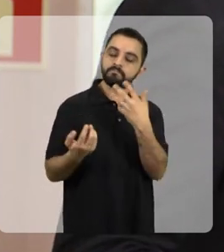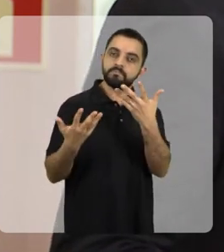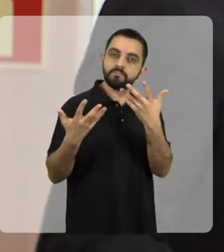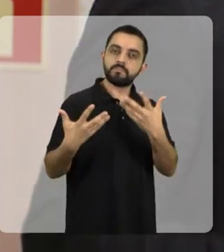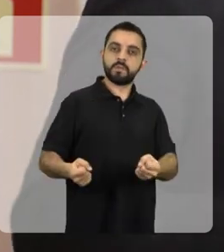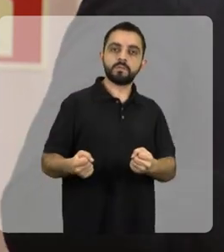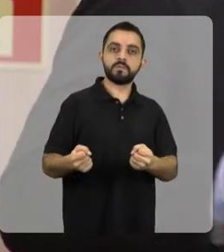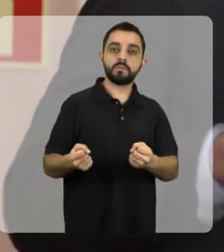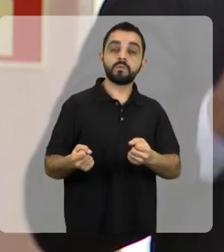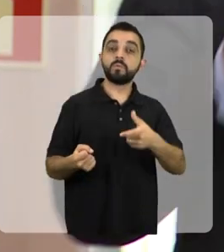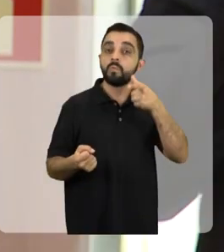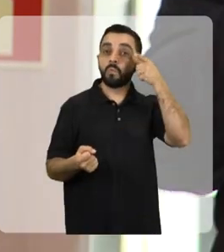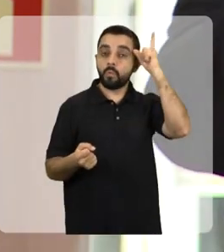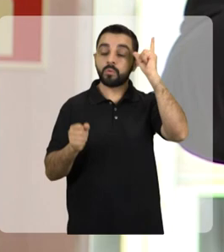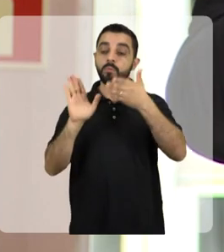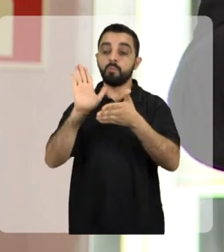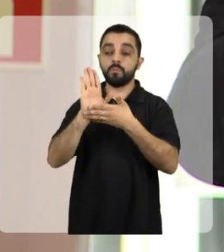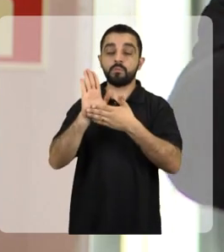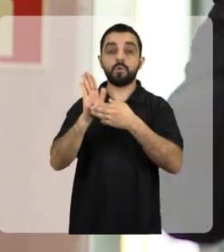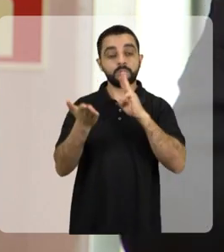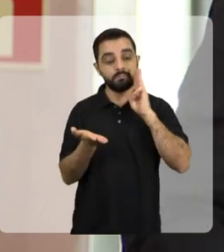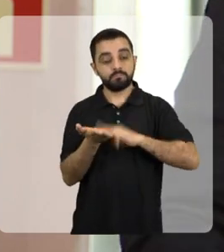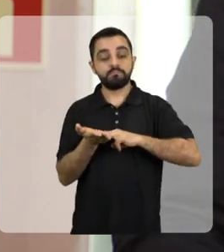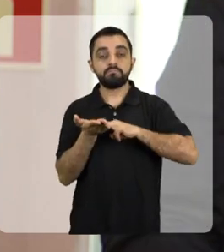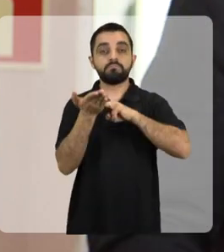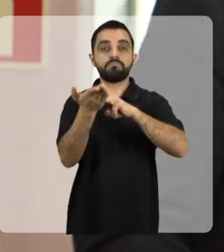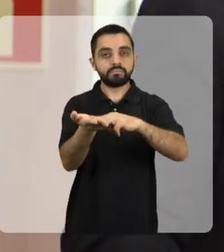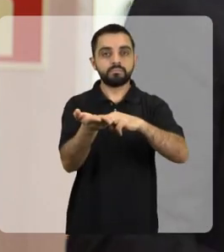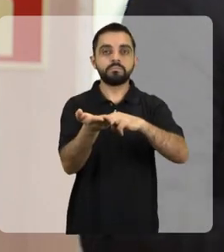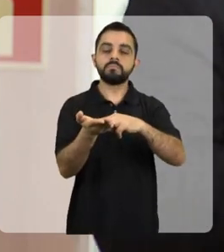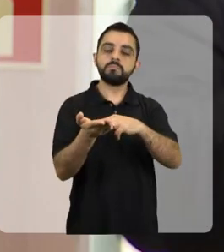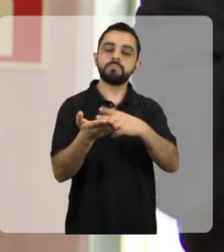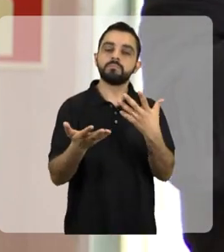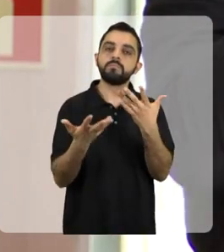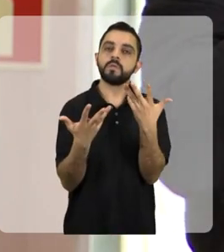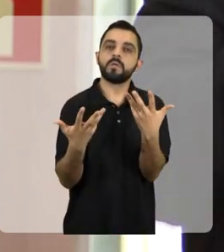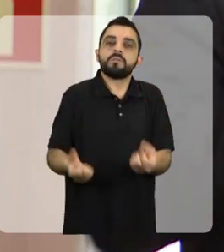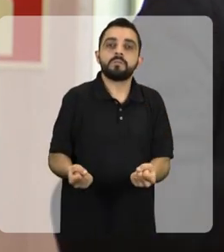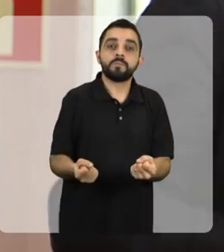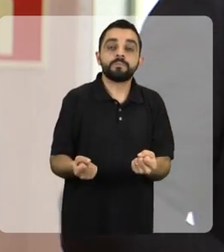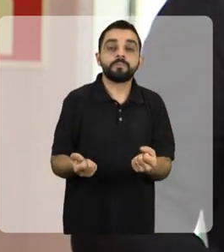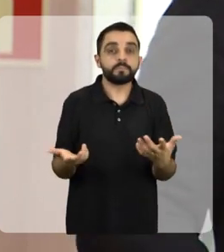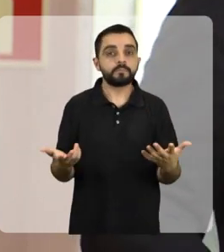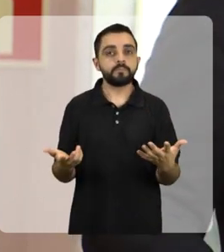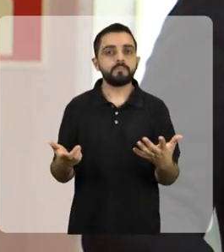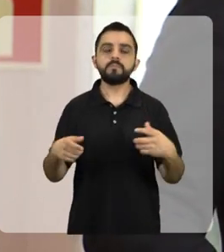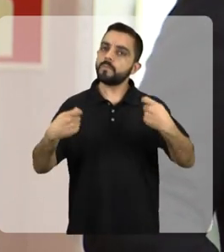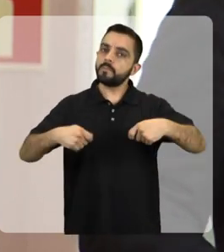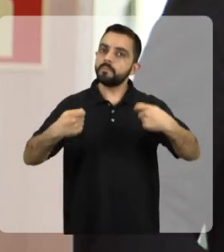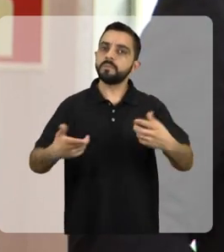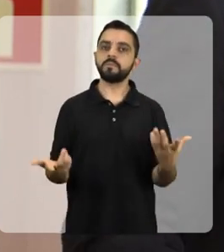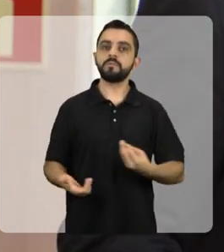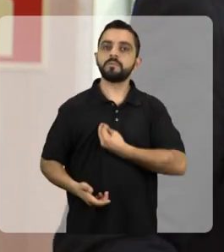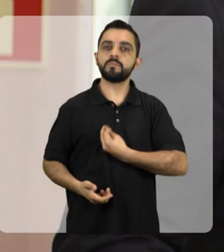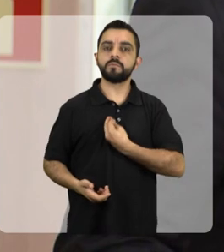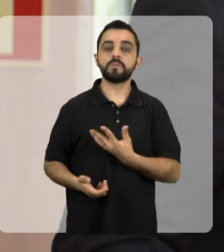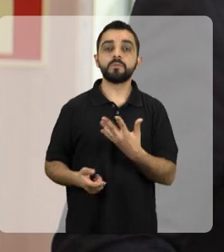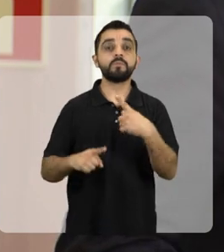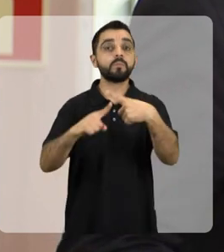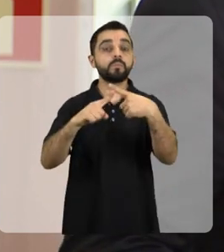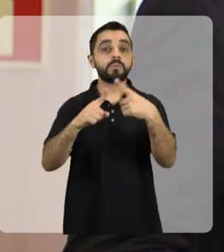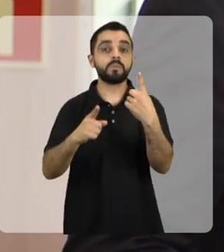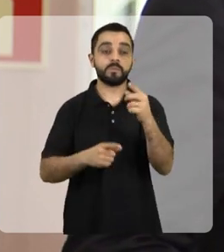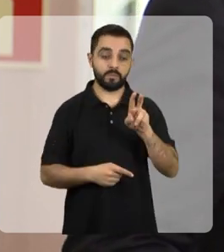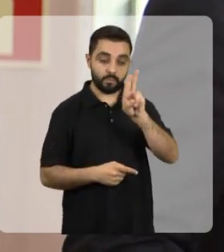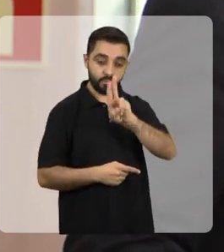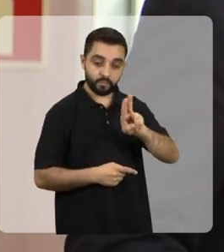da moção de ontem como um sentido de solidariedade. Quero dizer que não poderia ser diferente, na medida em que essa universidade,